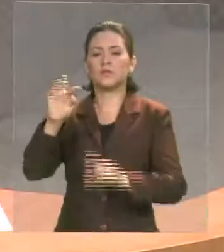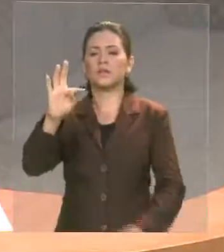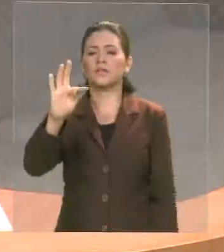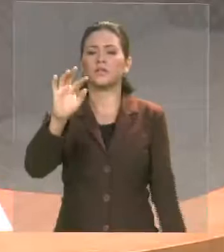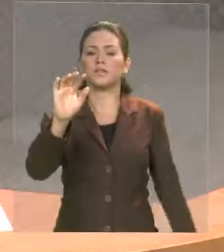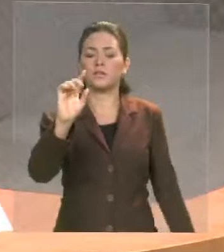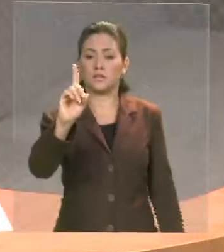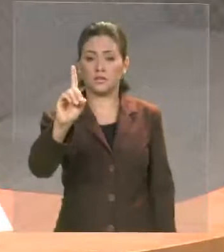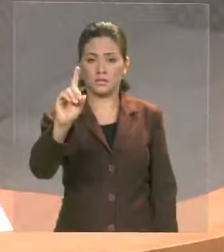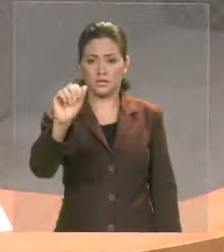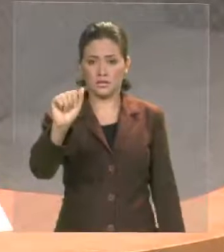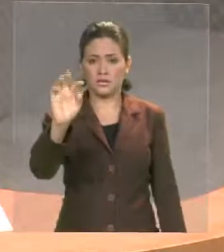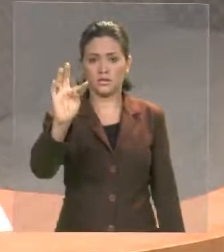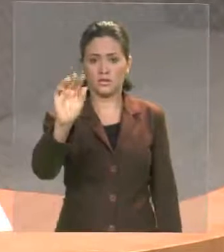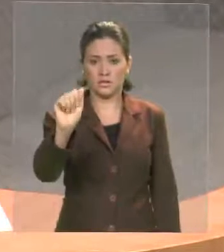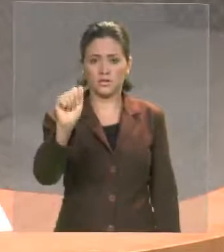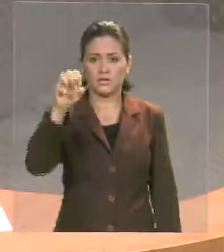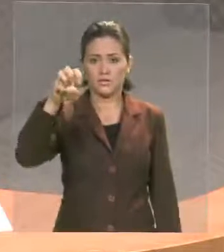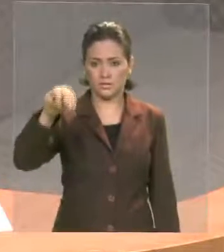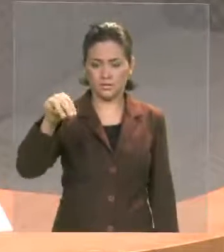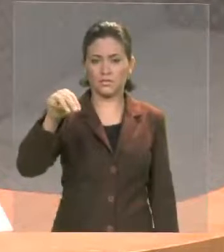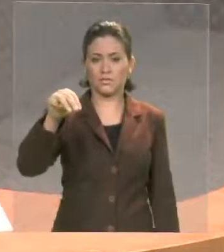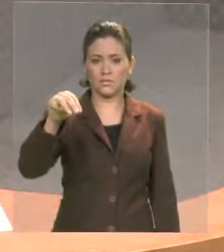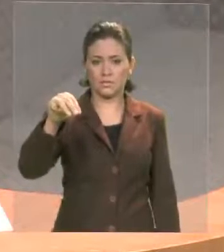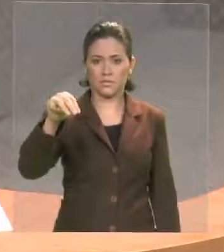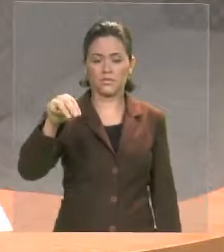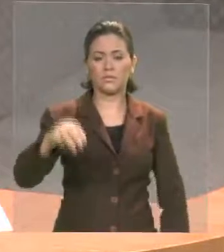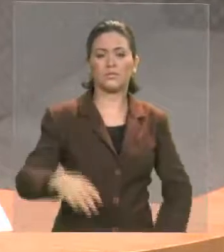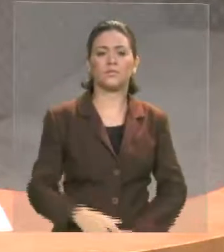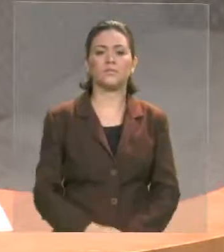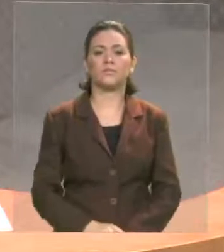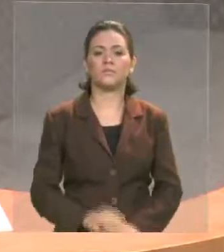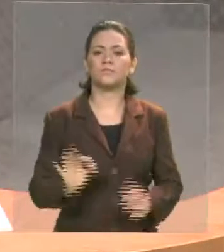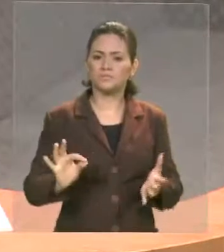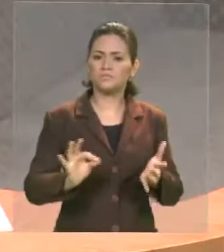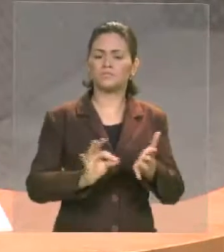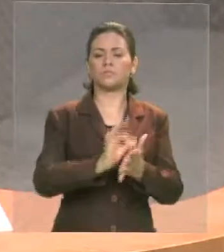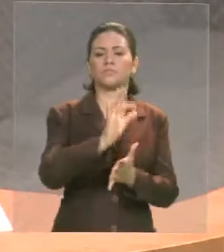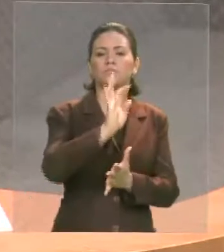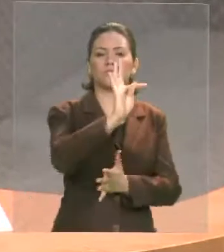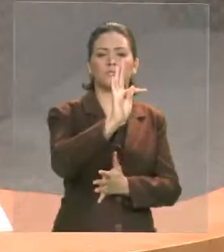registrada no TRE, sob o número